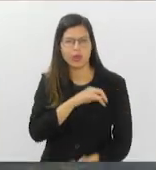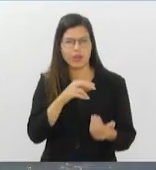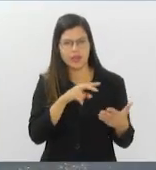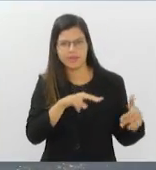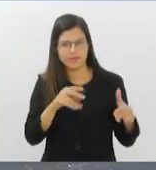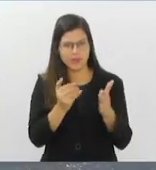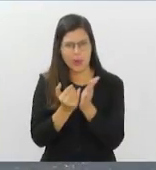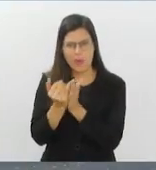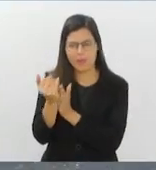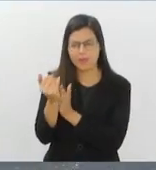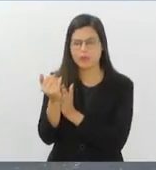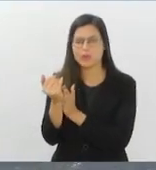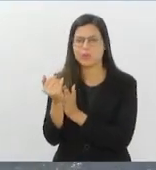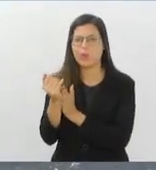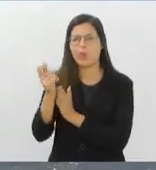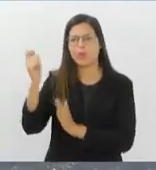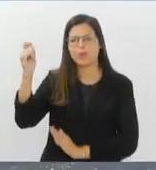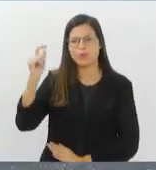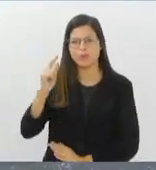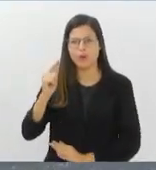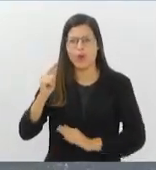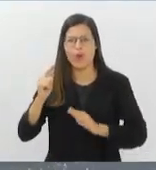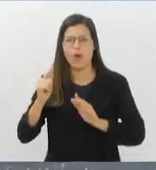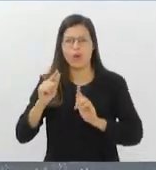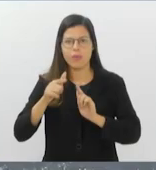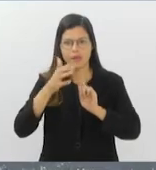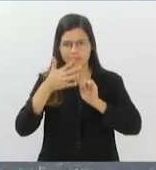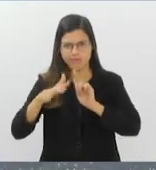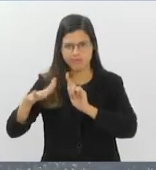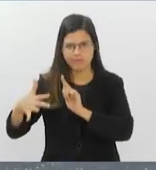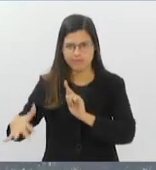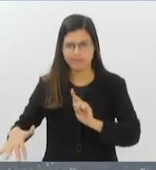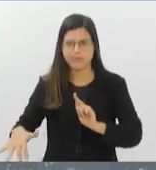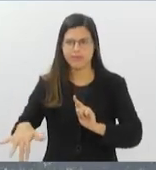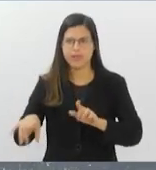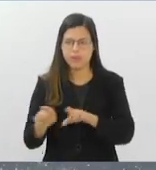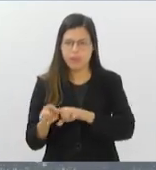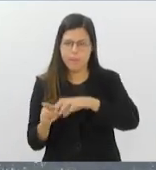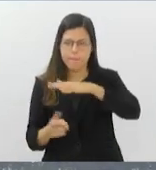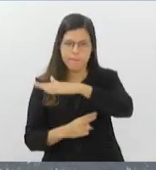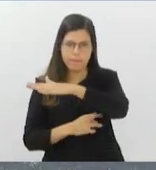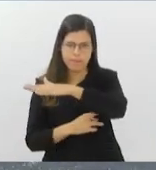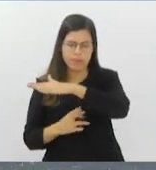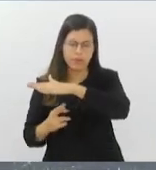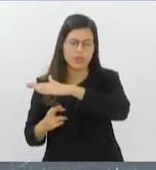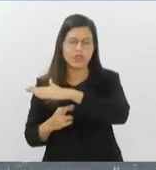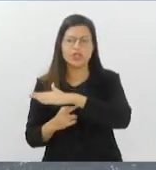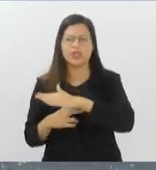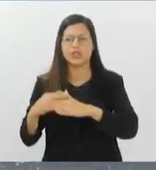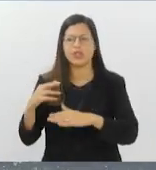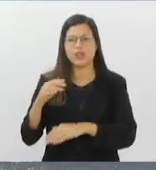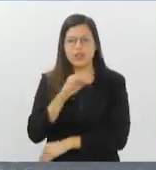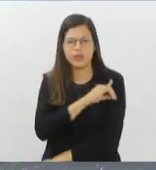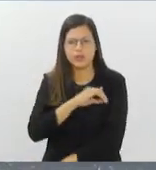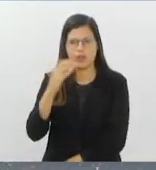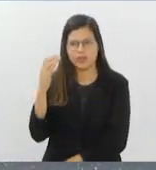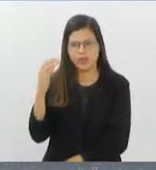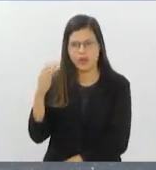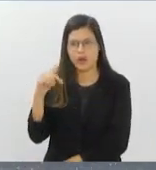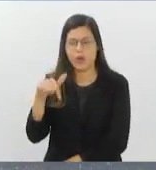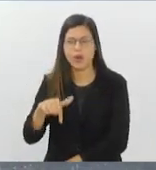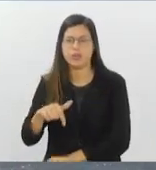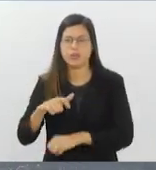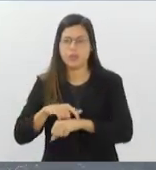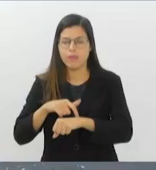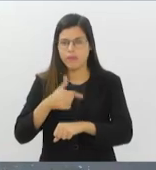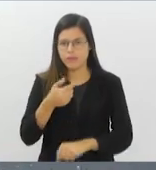você vê imagens da Baía de Guanabara, Ponte Rio-Niterói ao fundo, Ilha Fiscal aqui no meio, Nesse momento faz 23